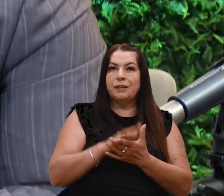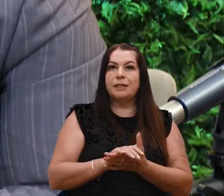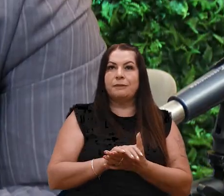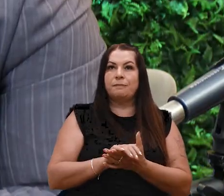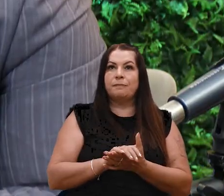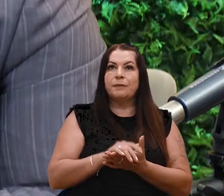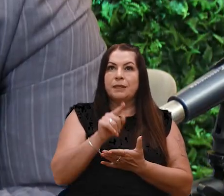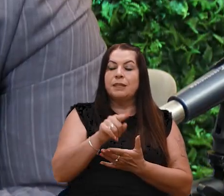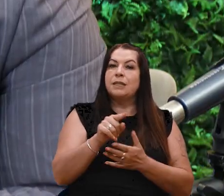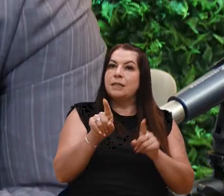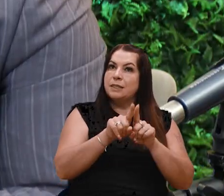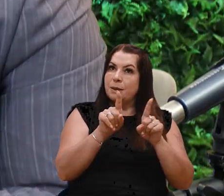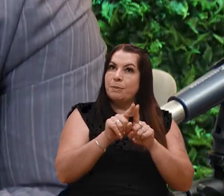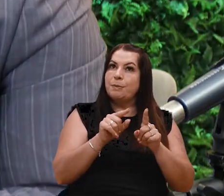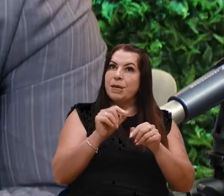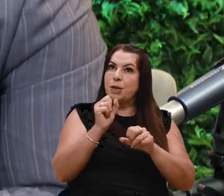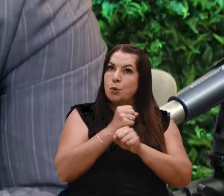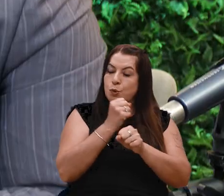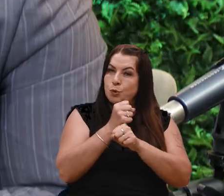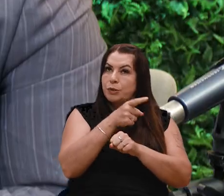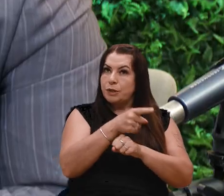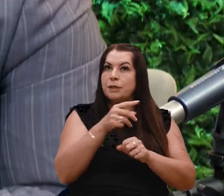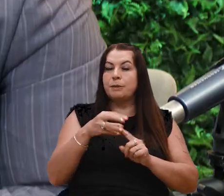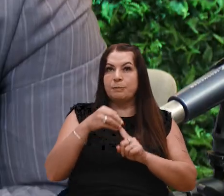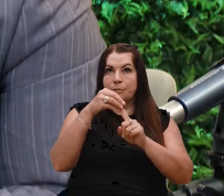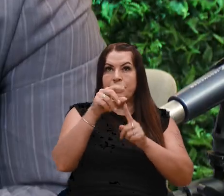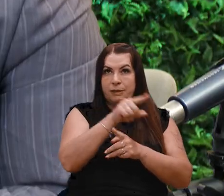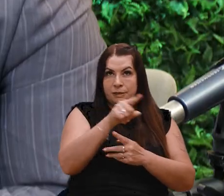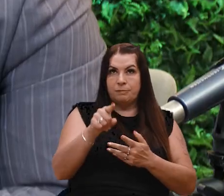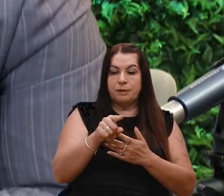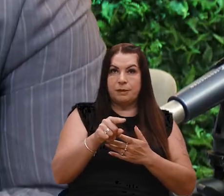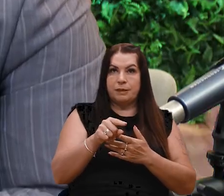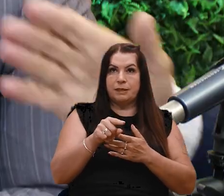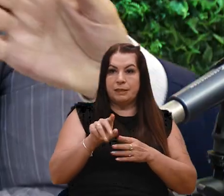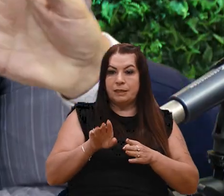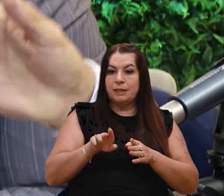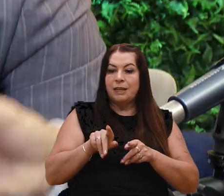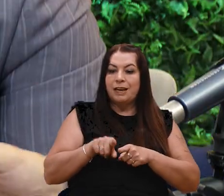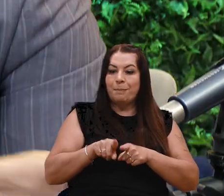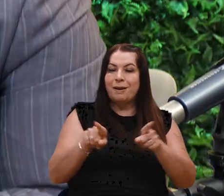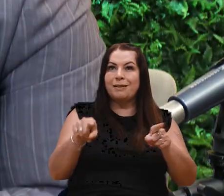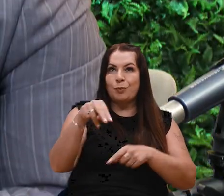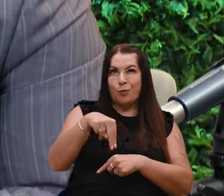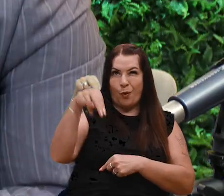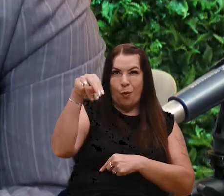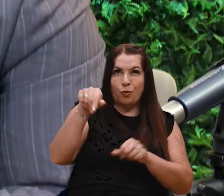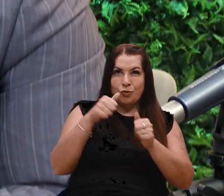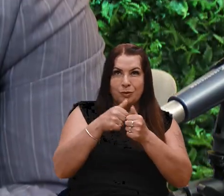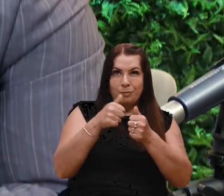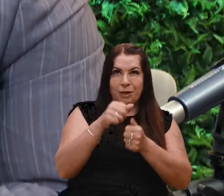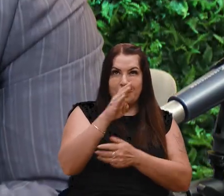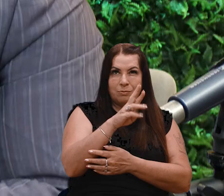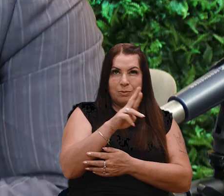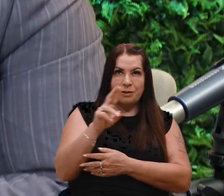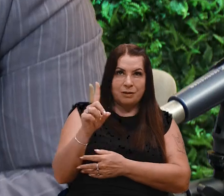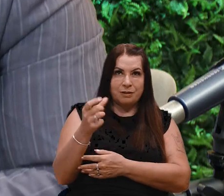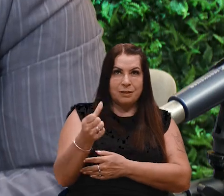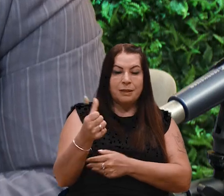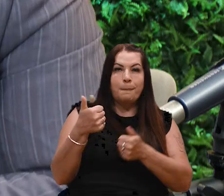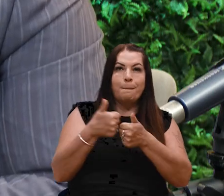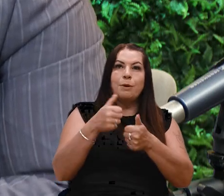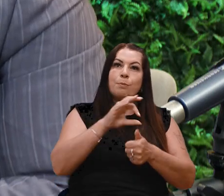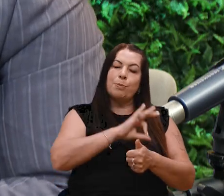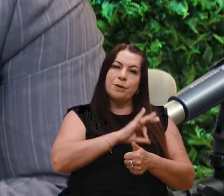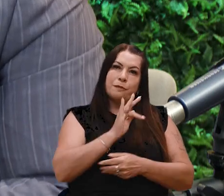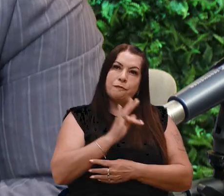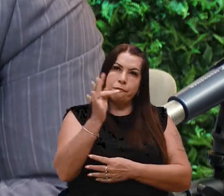esse equipamento que vai ser construído ali, principalmente na Perimetral Norte, chegando na BR-116, ali perto da Polícia Federal,